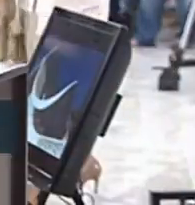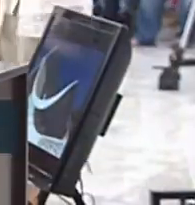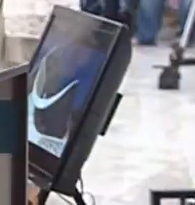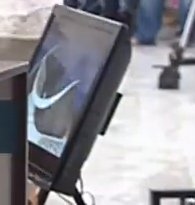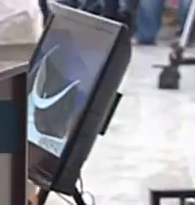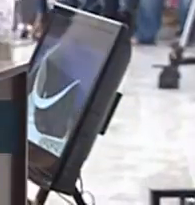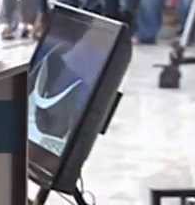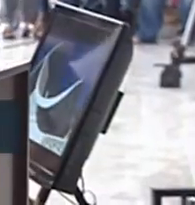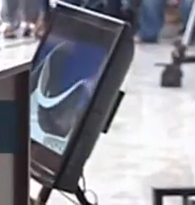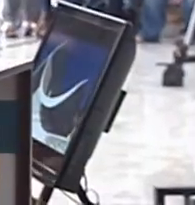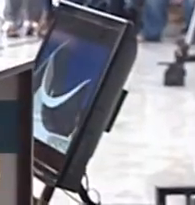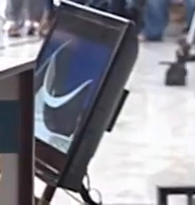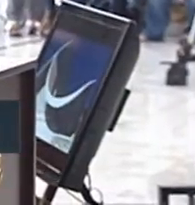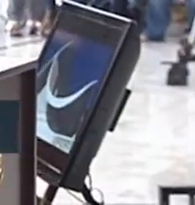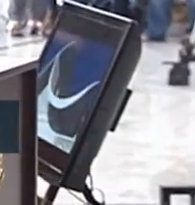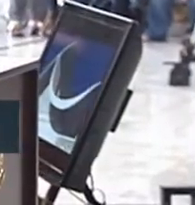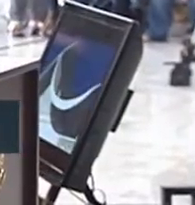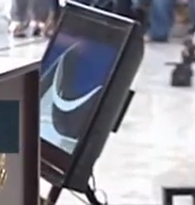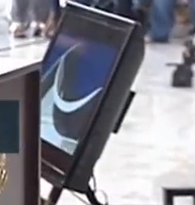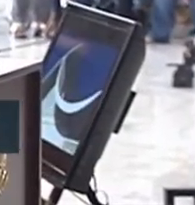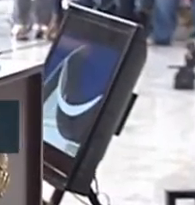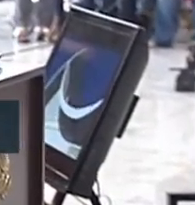E aí